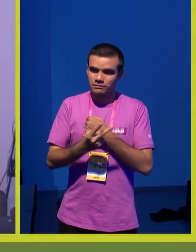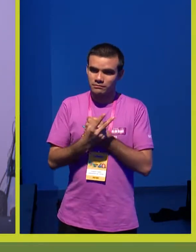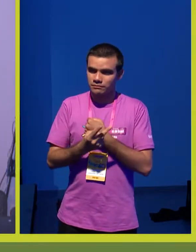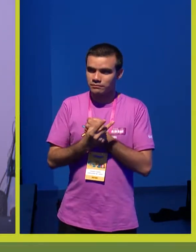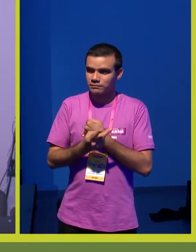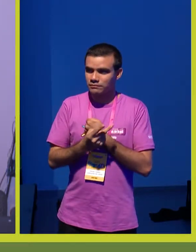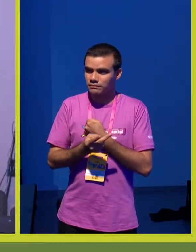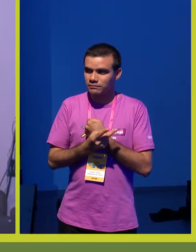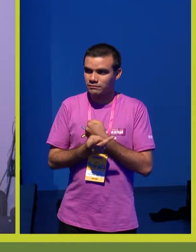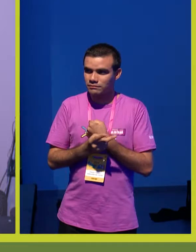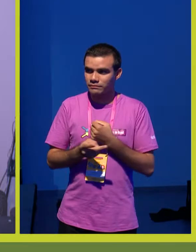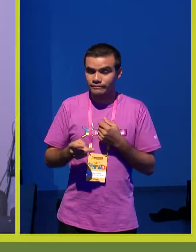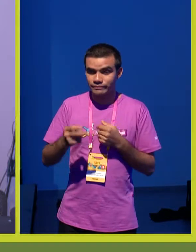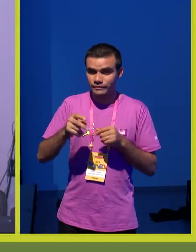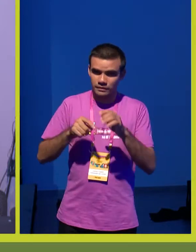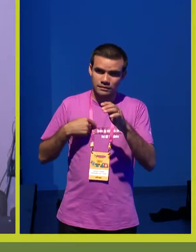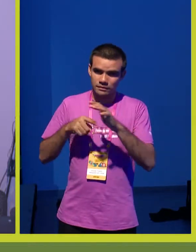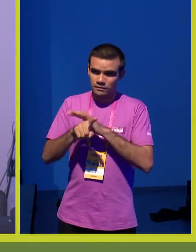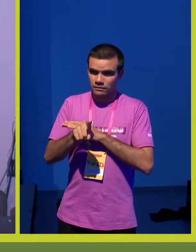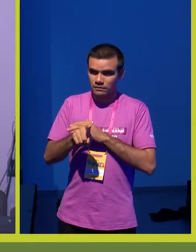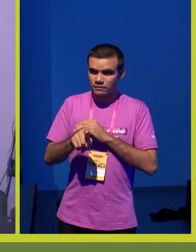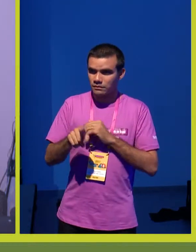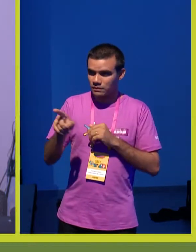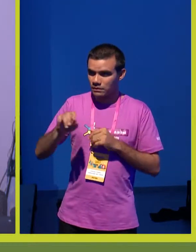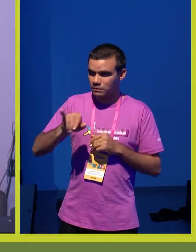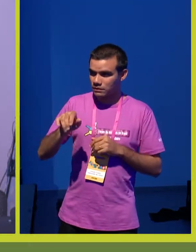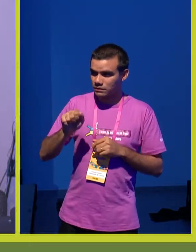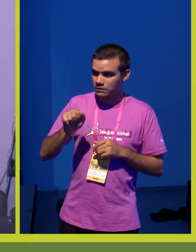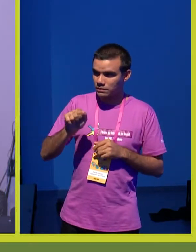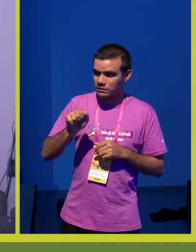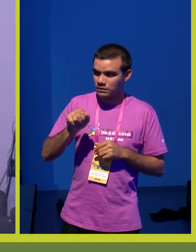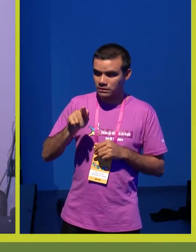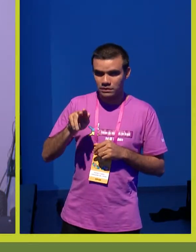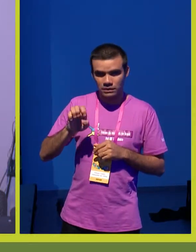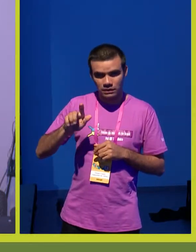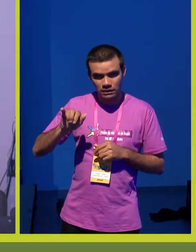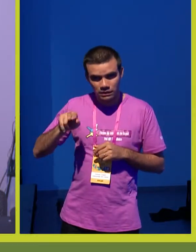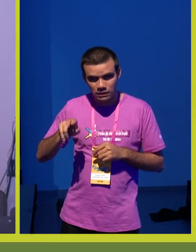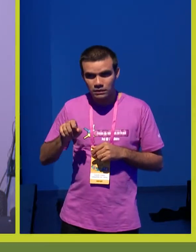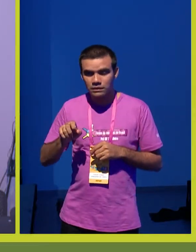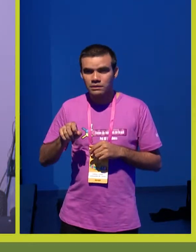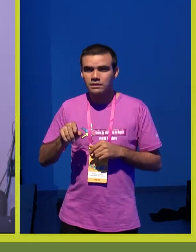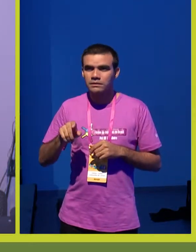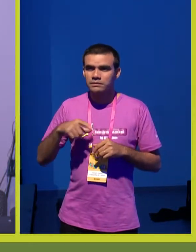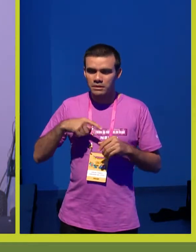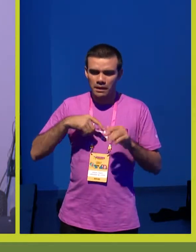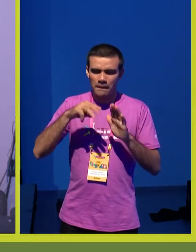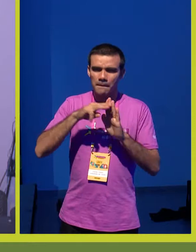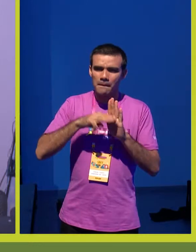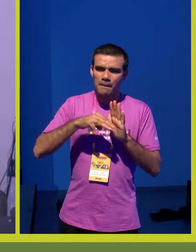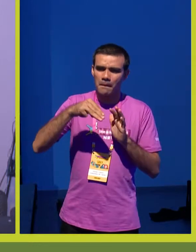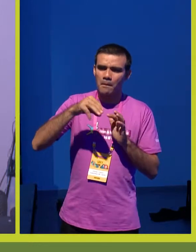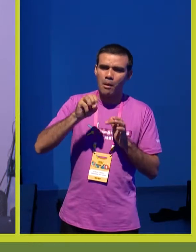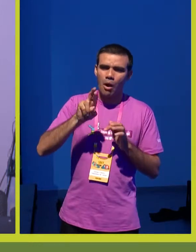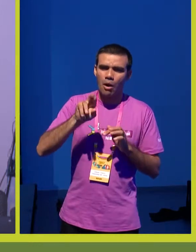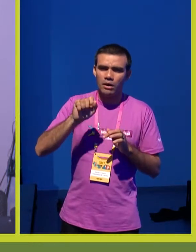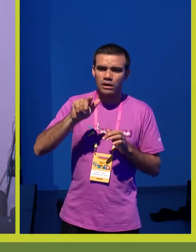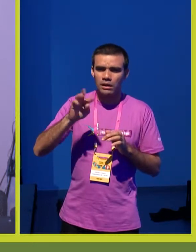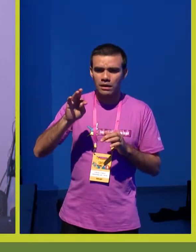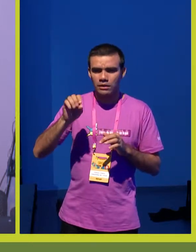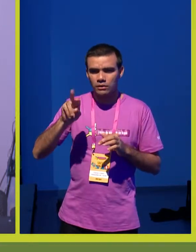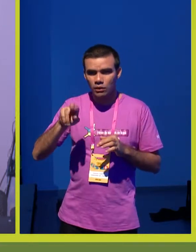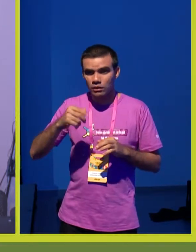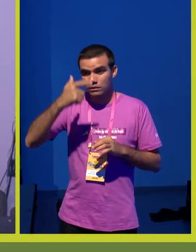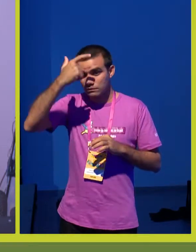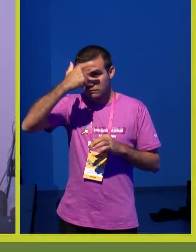mas o ponto que eu queria perguntar talvez pra Jaqueline ou pra Veridiana é sobre a opção de uma moratória no uso do reconhecimento